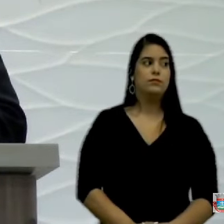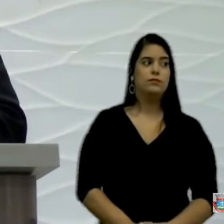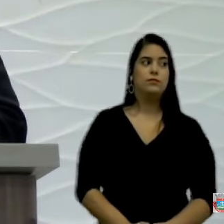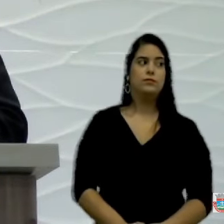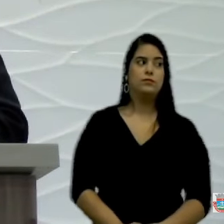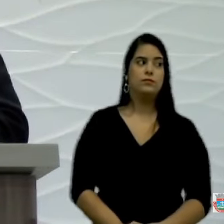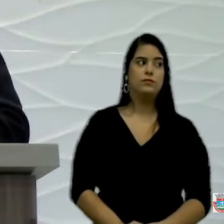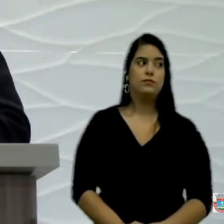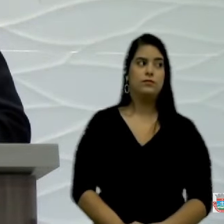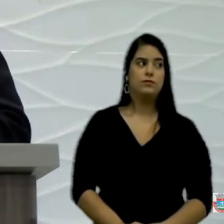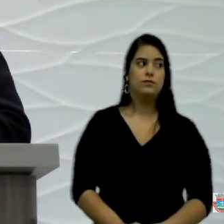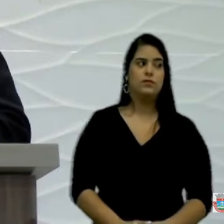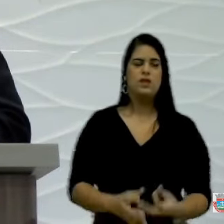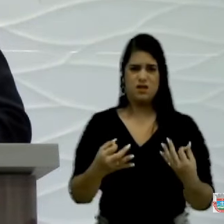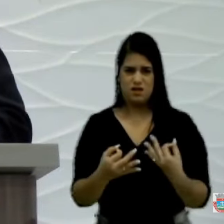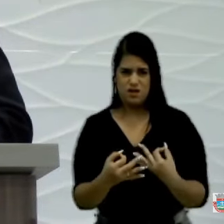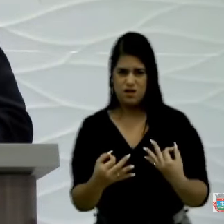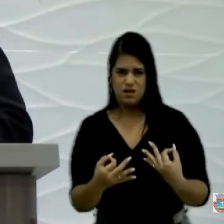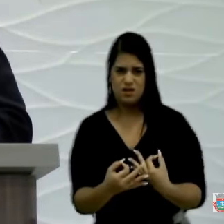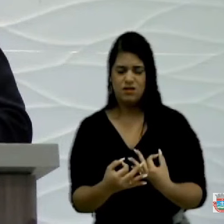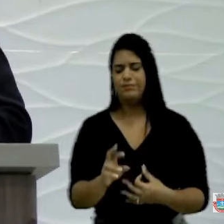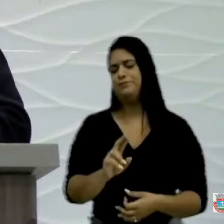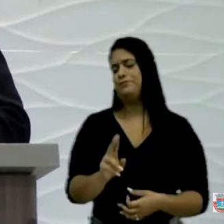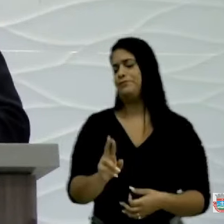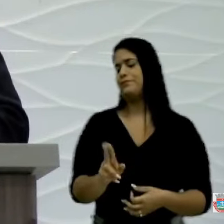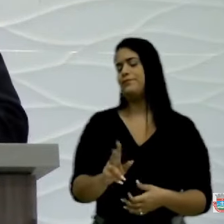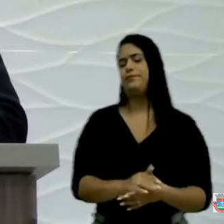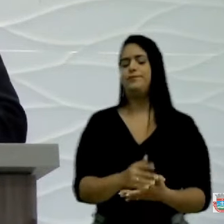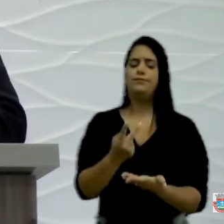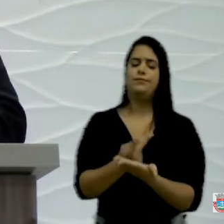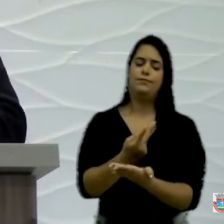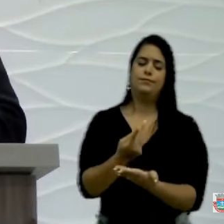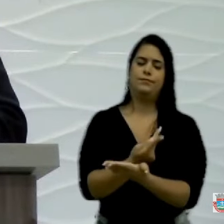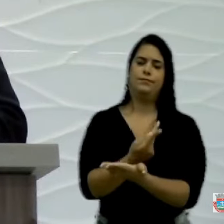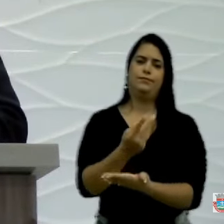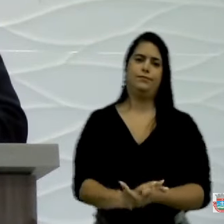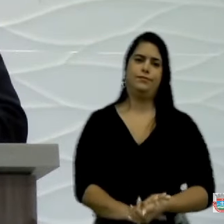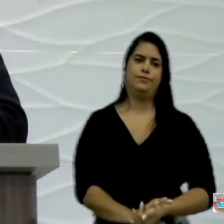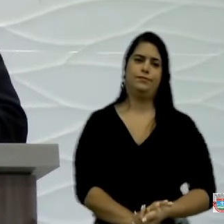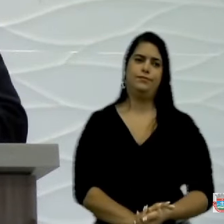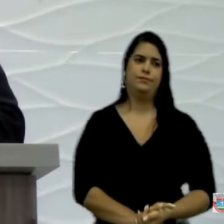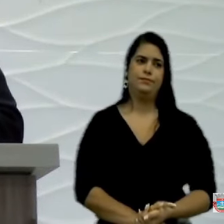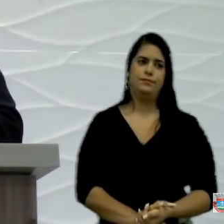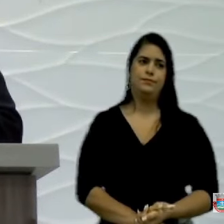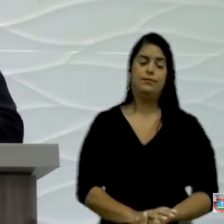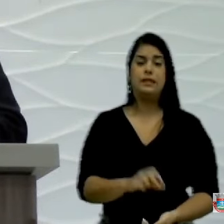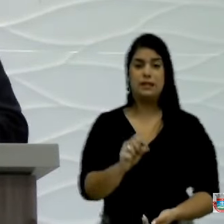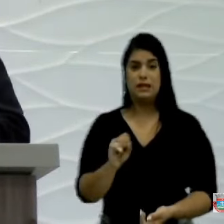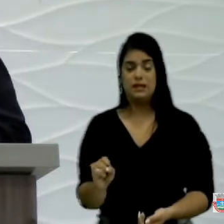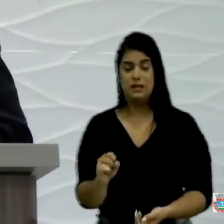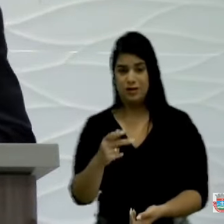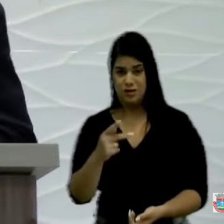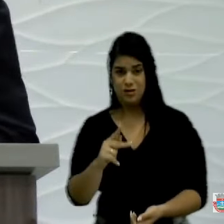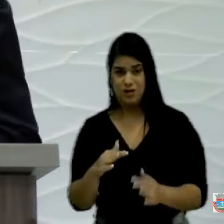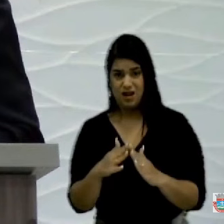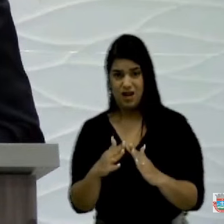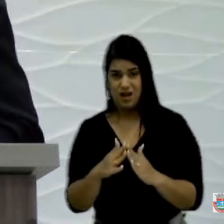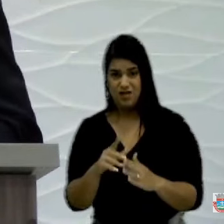É correto uma coisa dessa? Não é correto, senhores. Não é correto. Se fosse na sua casa, o senhor